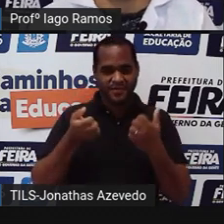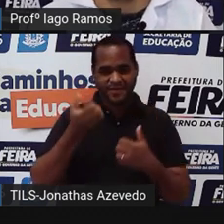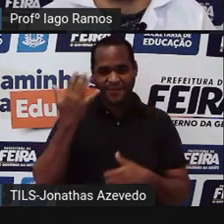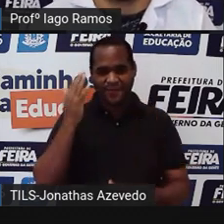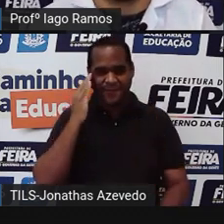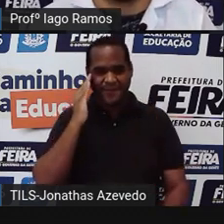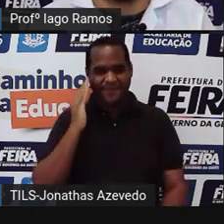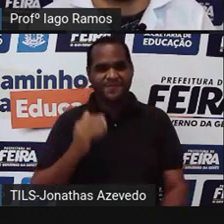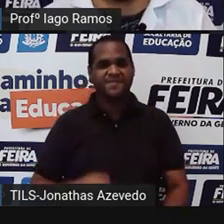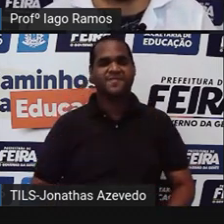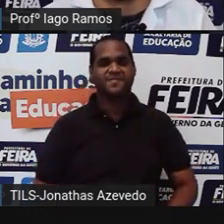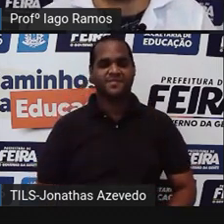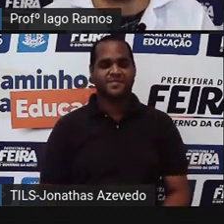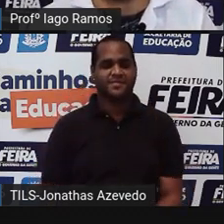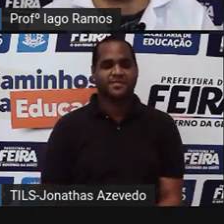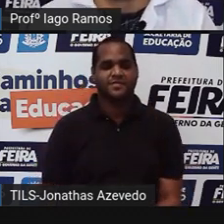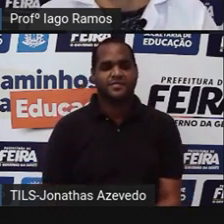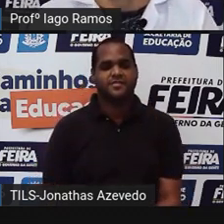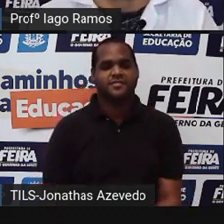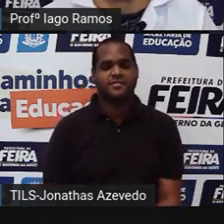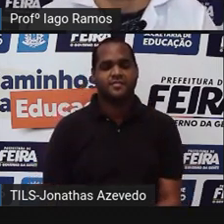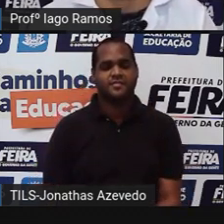aqui.